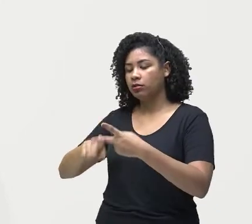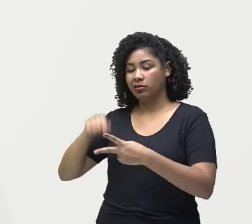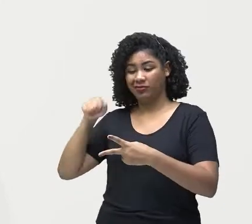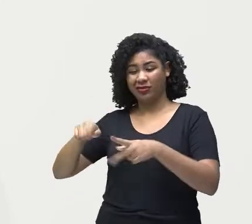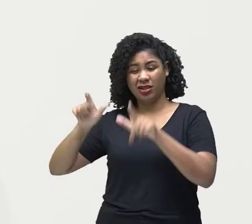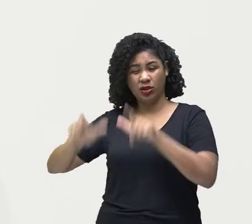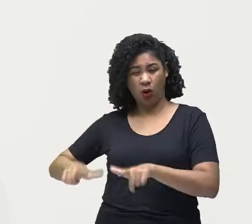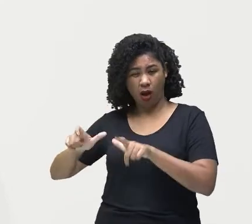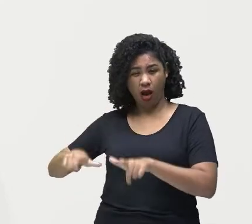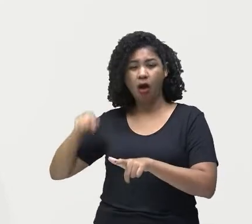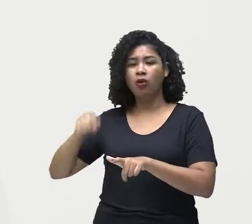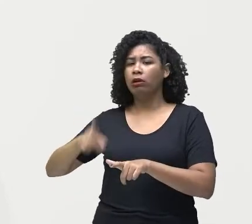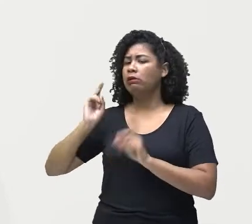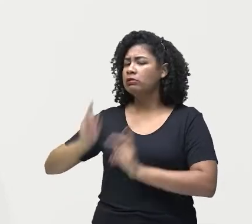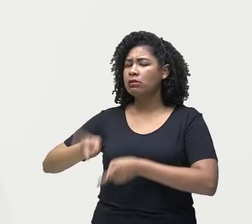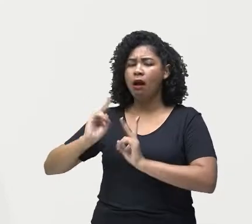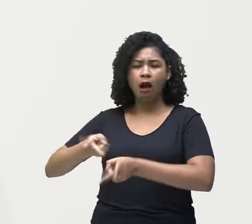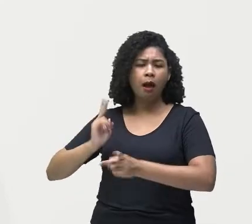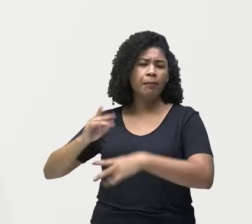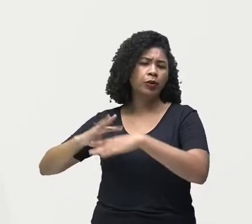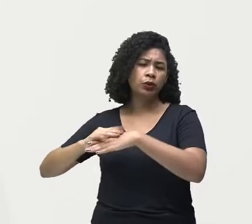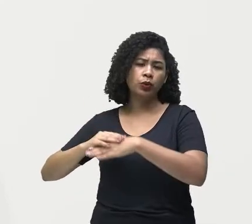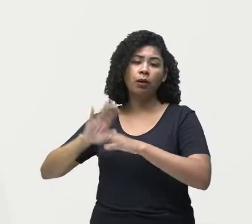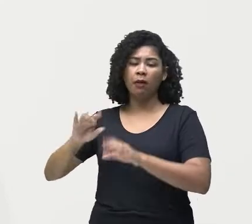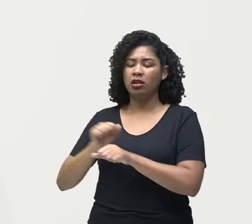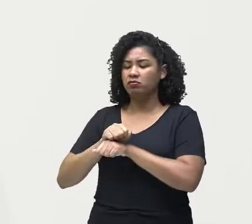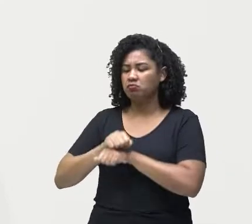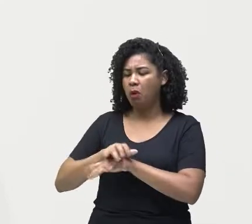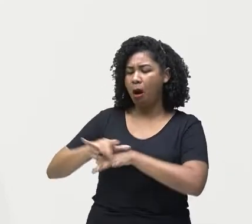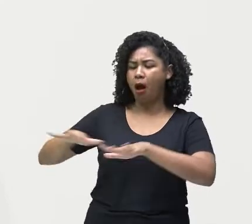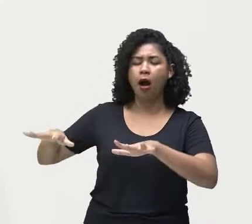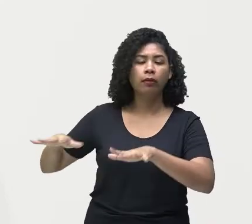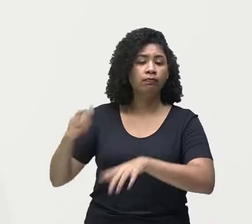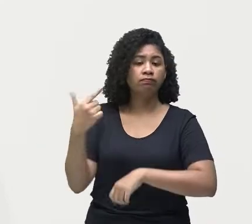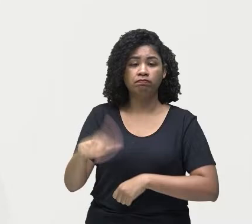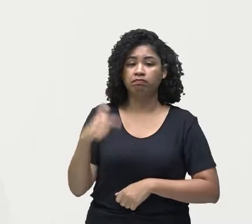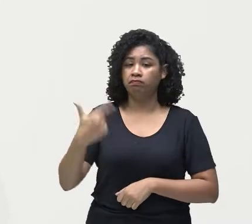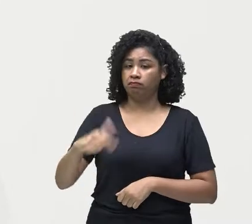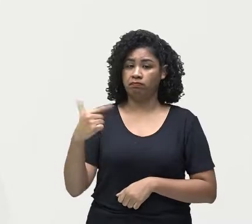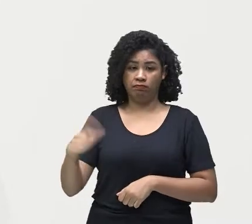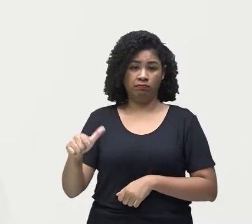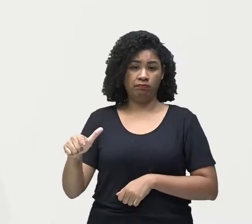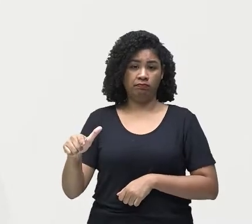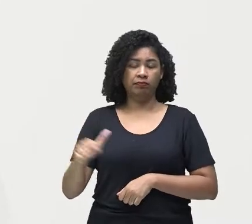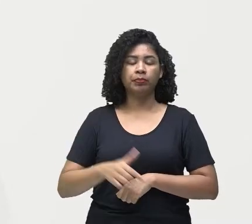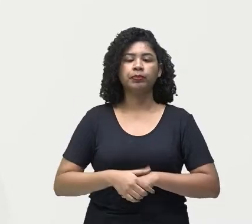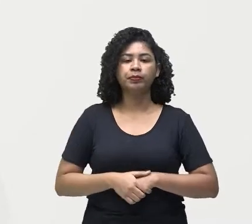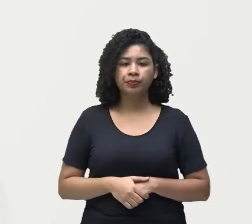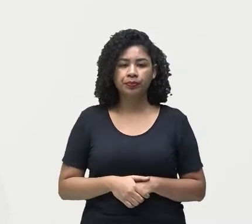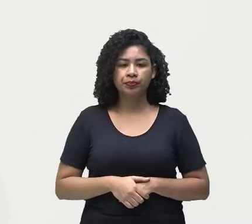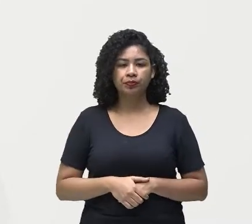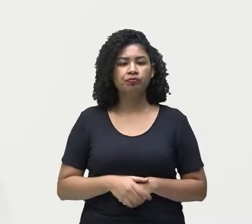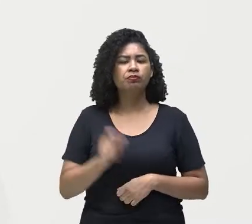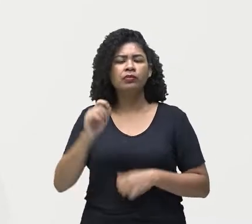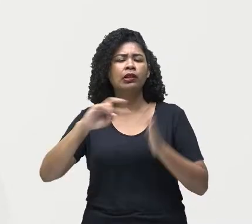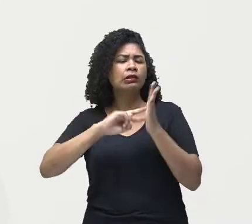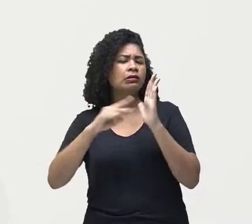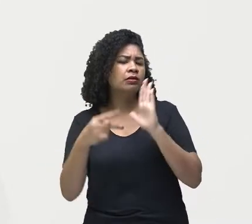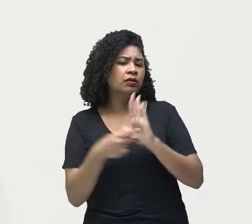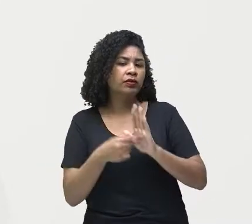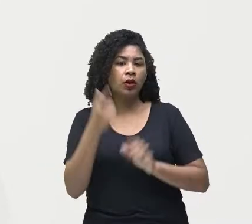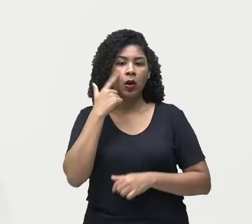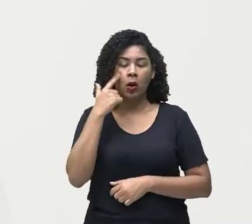região, mas sem aumentos significativos no número de casos. Ou seja, o problema